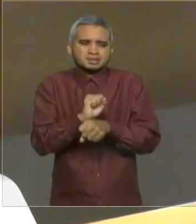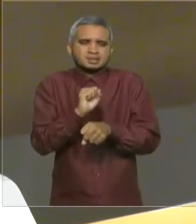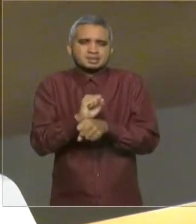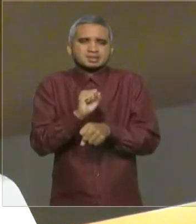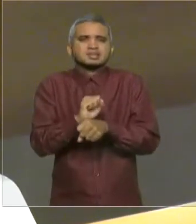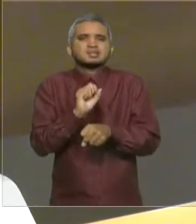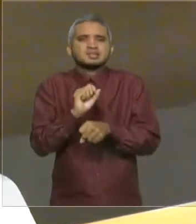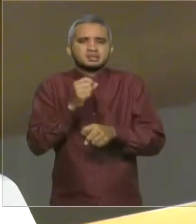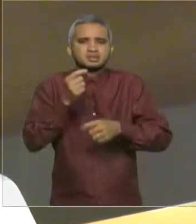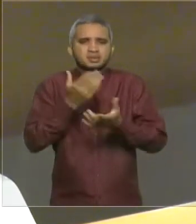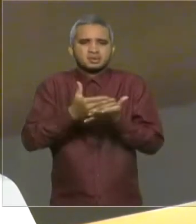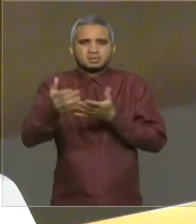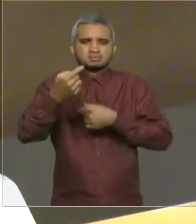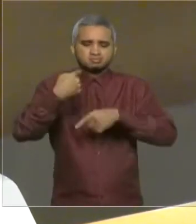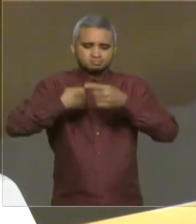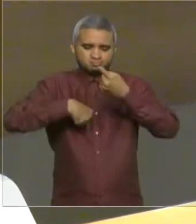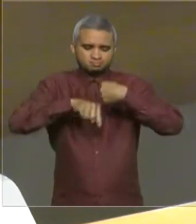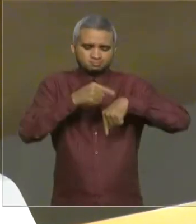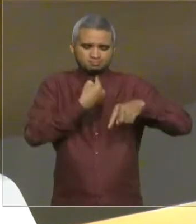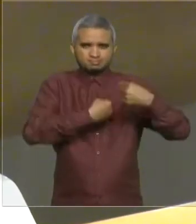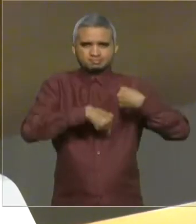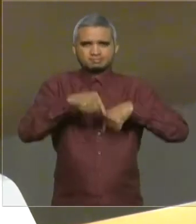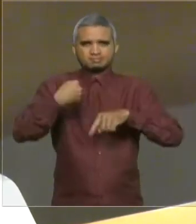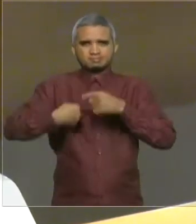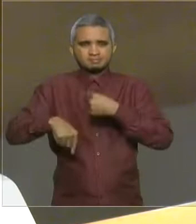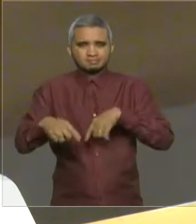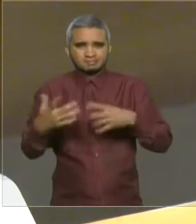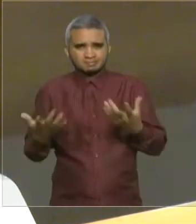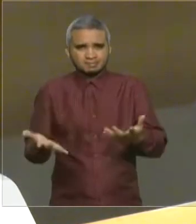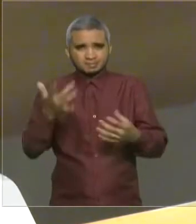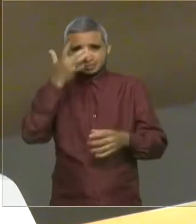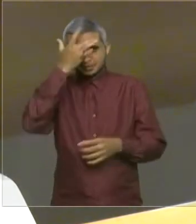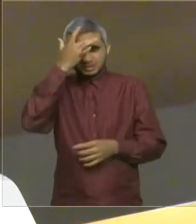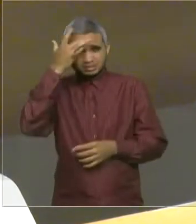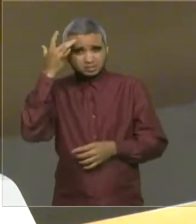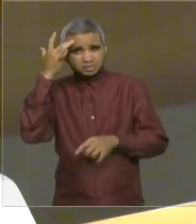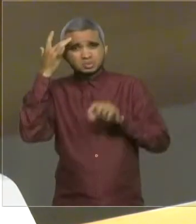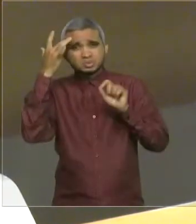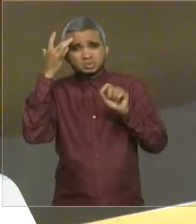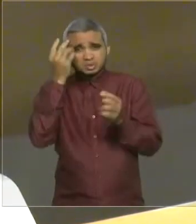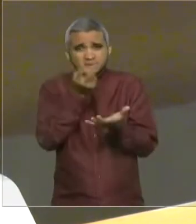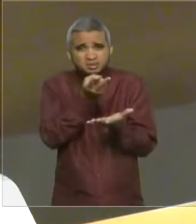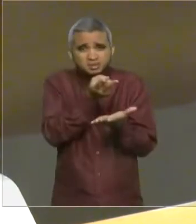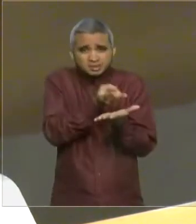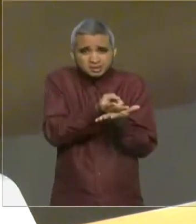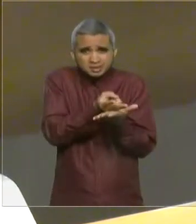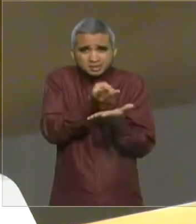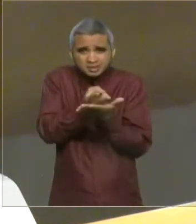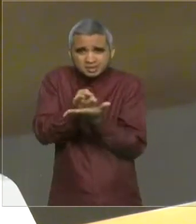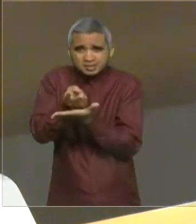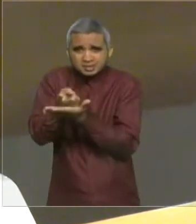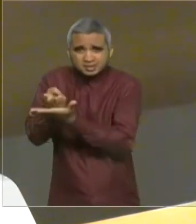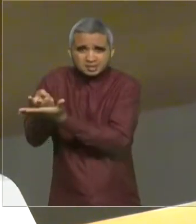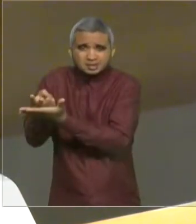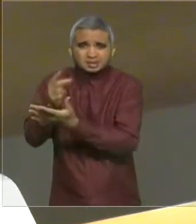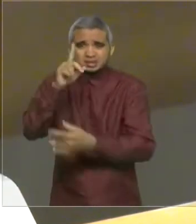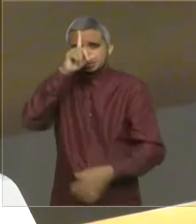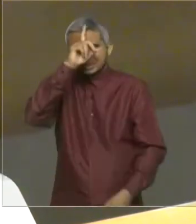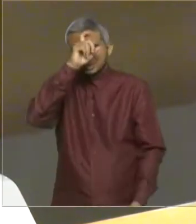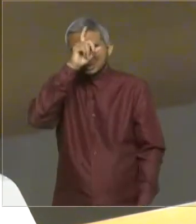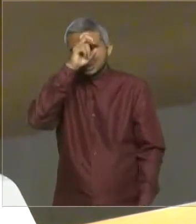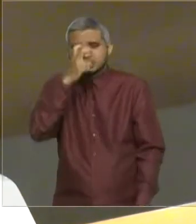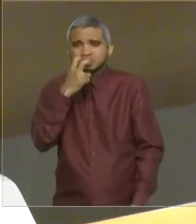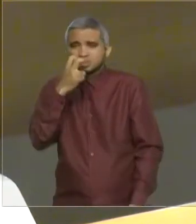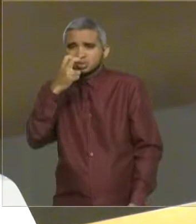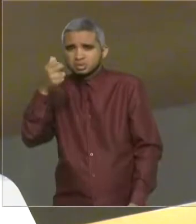renal crônica estavam internados no hospital de urgência e emergência, que todos nós sabemos que não tem essa